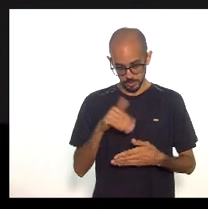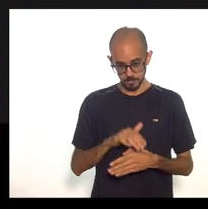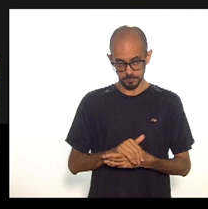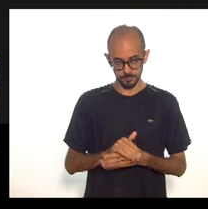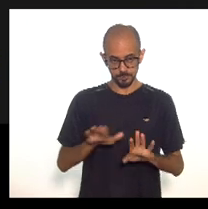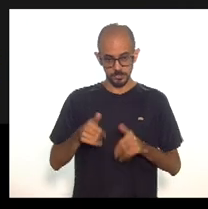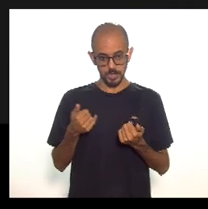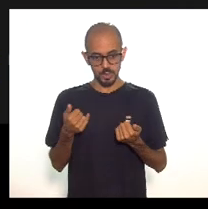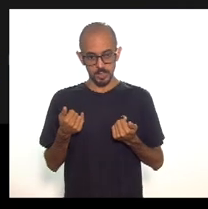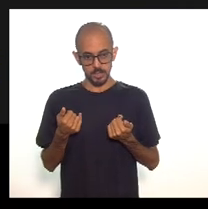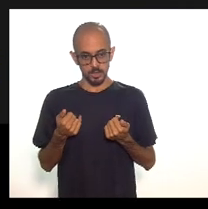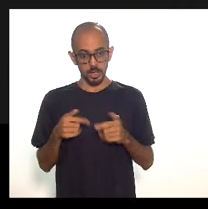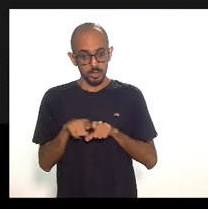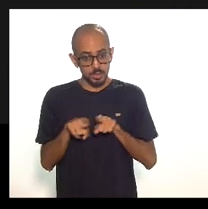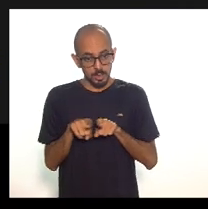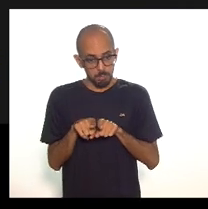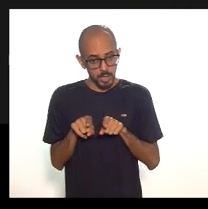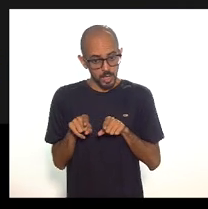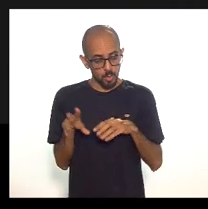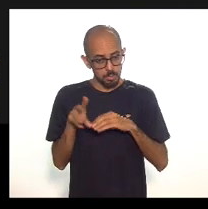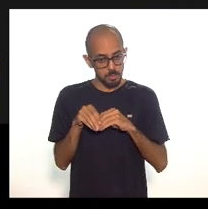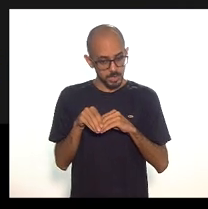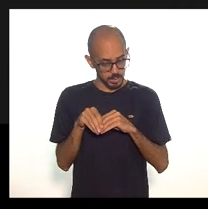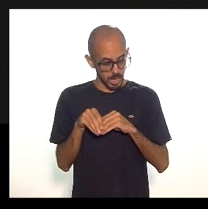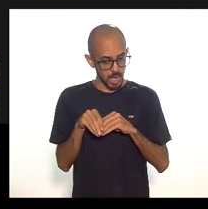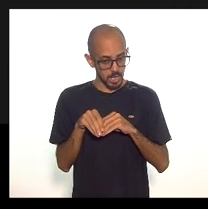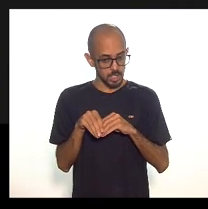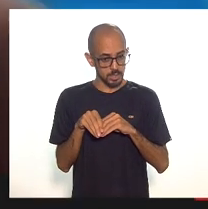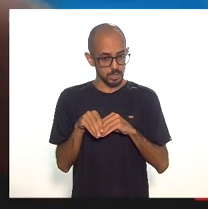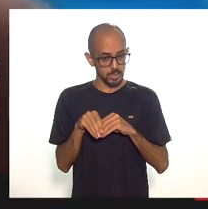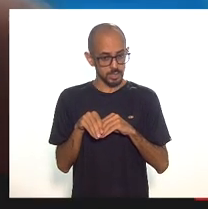Só completar, Daniel, só completar, você responde tudo num bloco só.